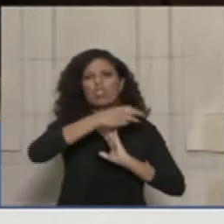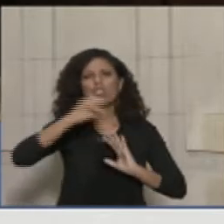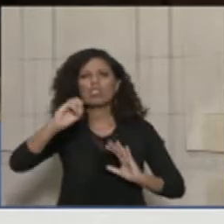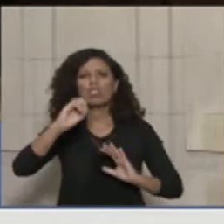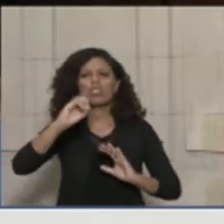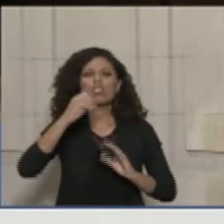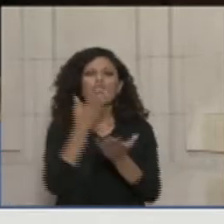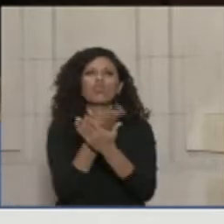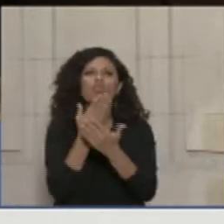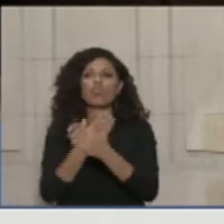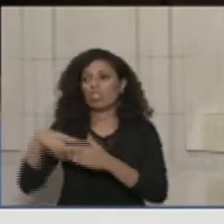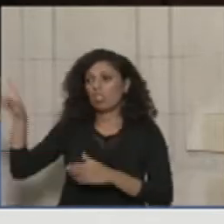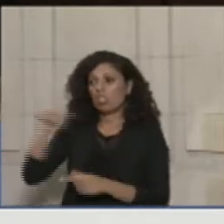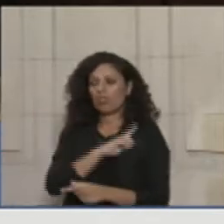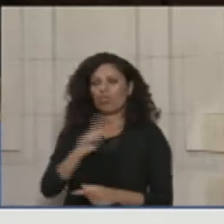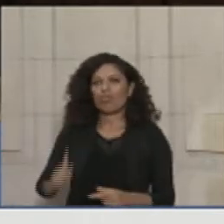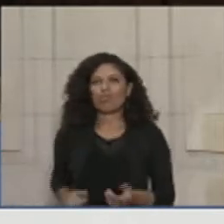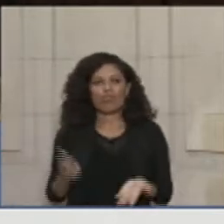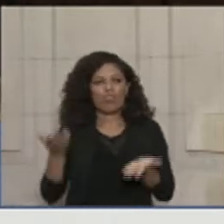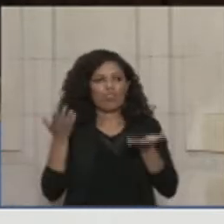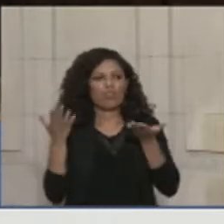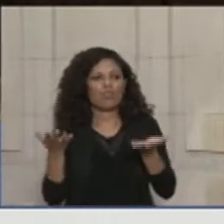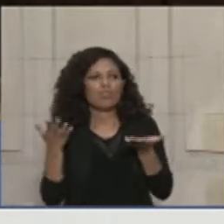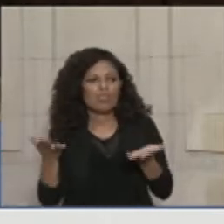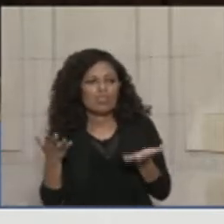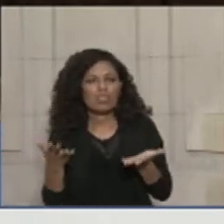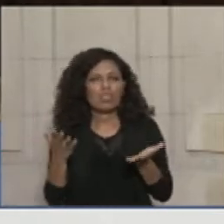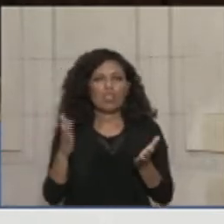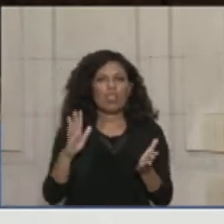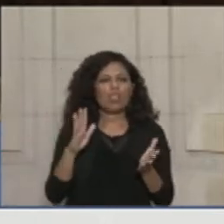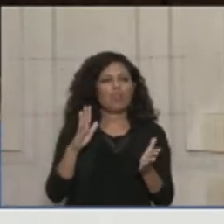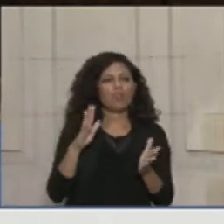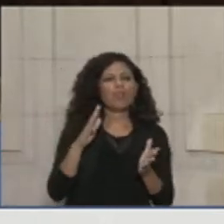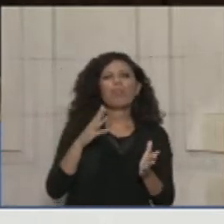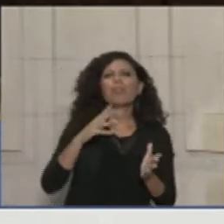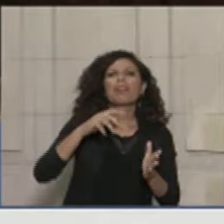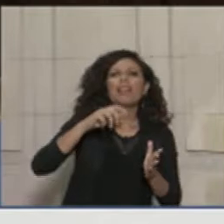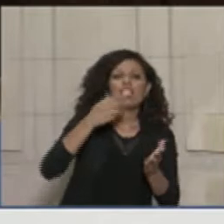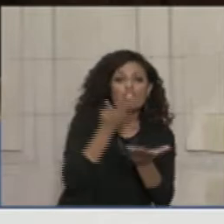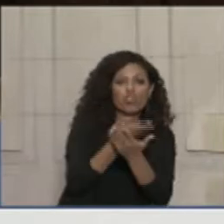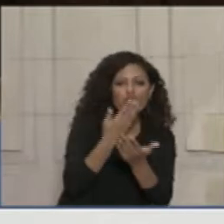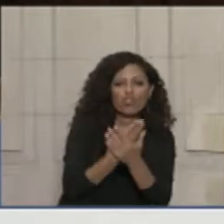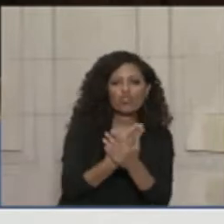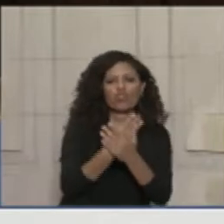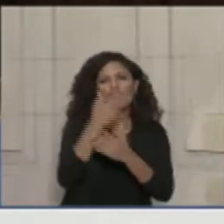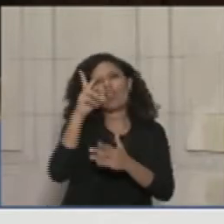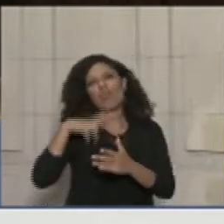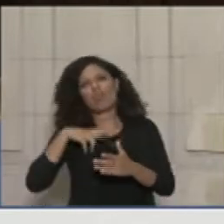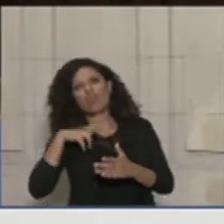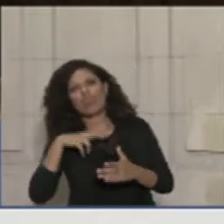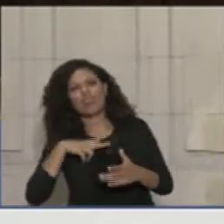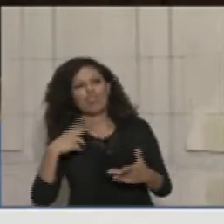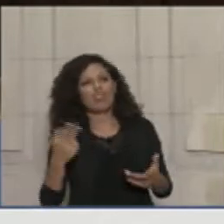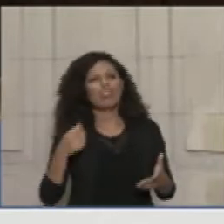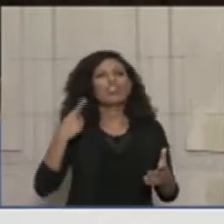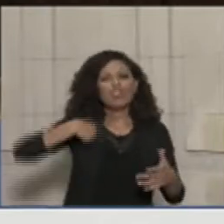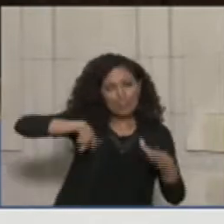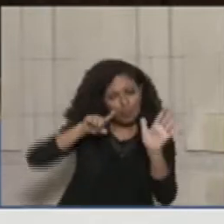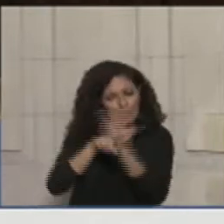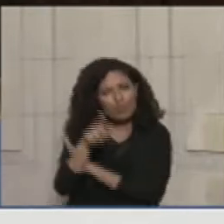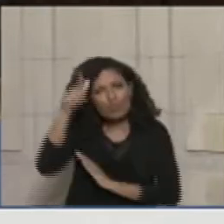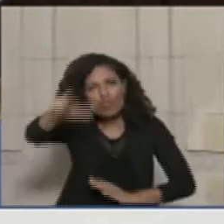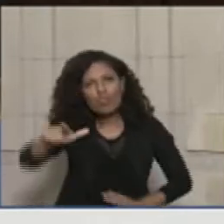do governo é dar voucher de educação, é colocar esses estudantes em salas particulares, a pergunta ainda